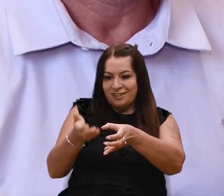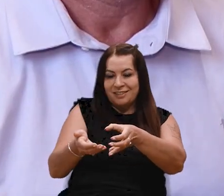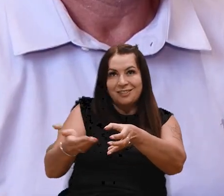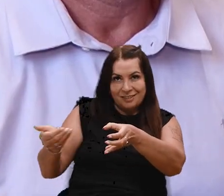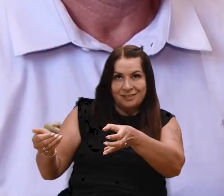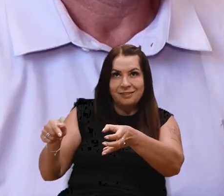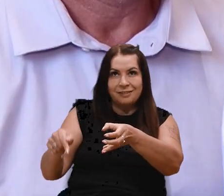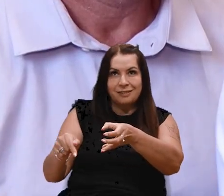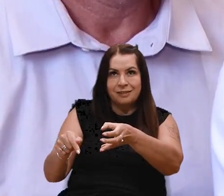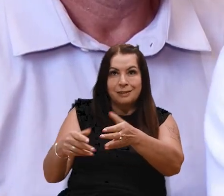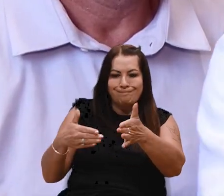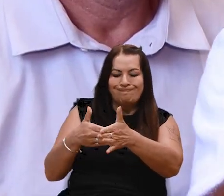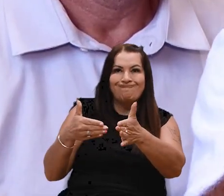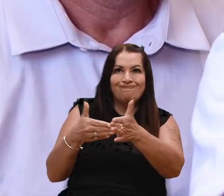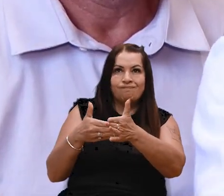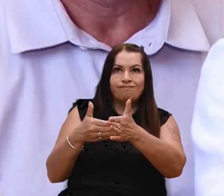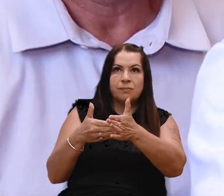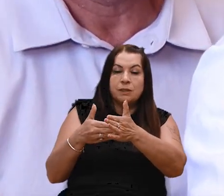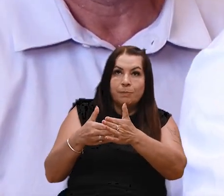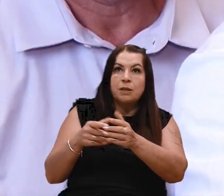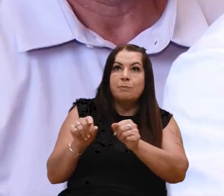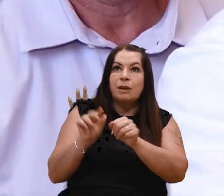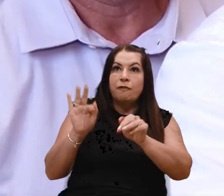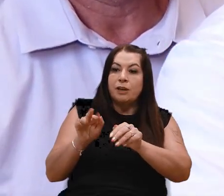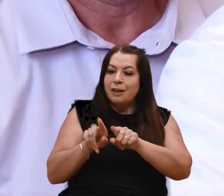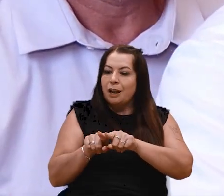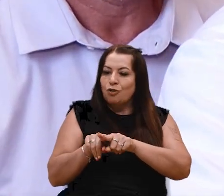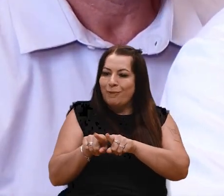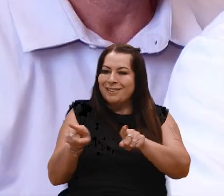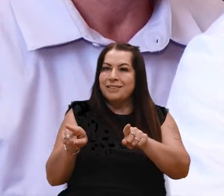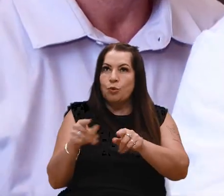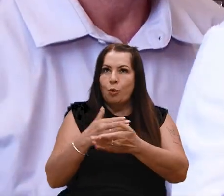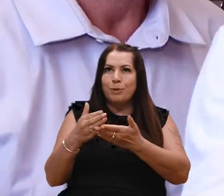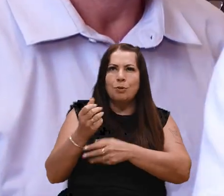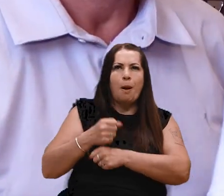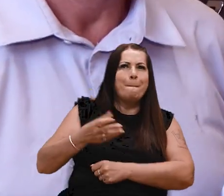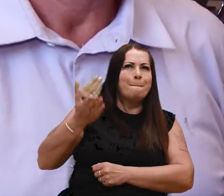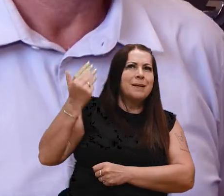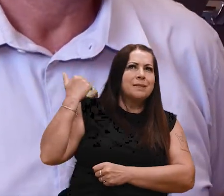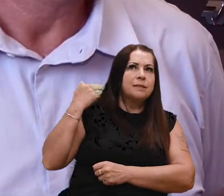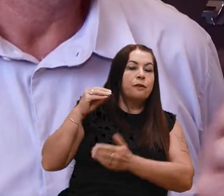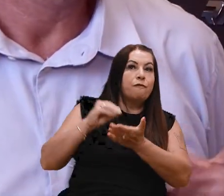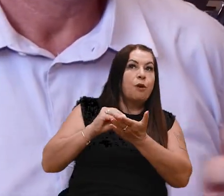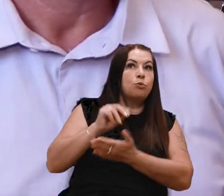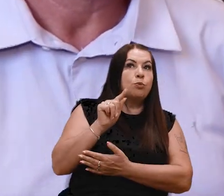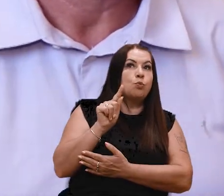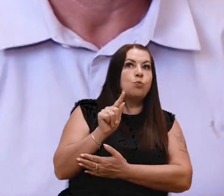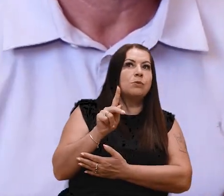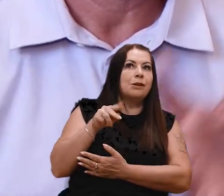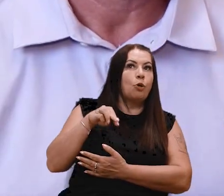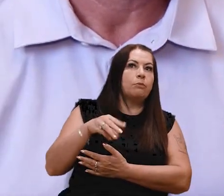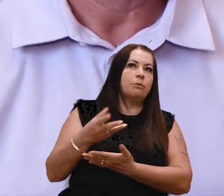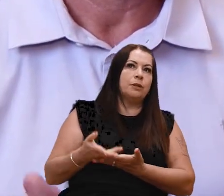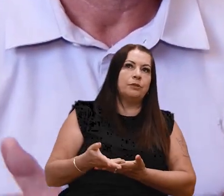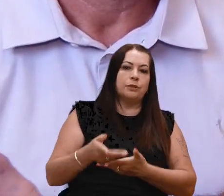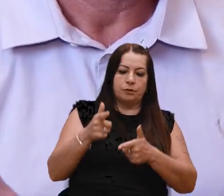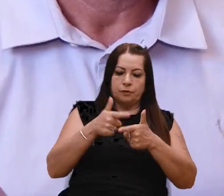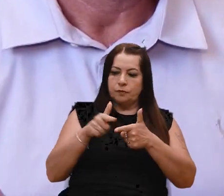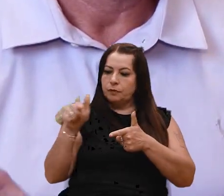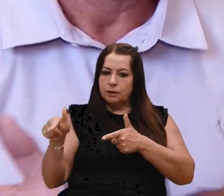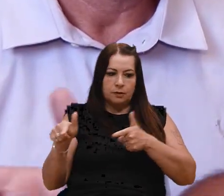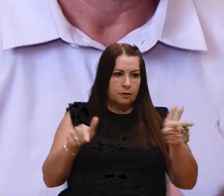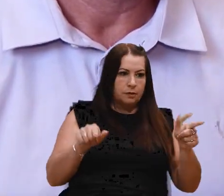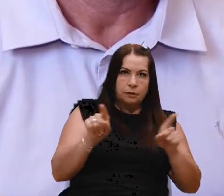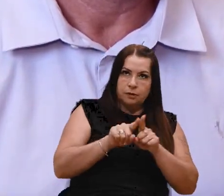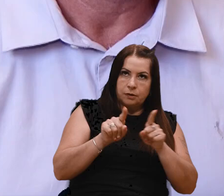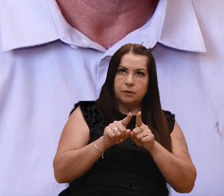está impedindo a conclusão de uma duplicação que começou no passado e falta 1 quilômetro. A gente vai dividir os custos, inclusive